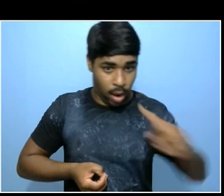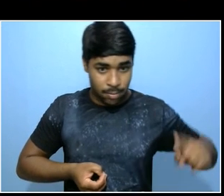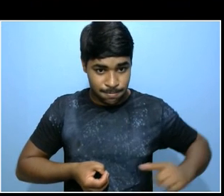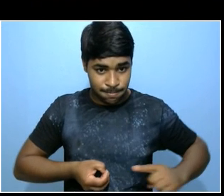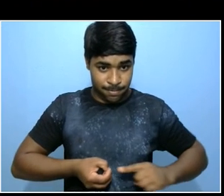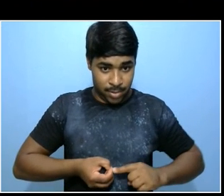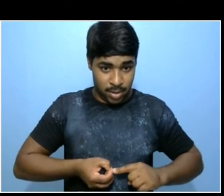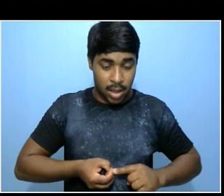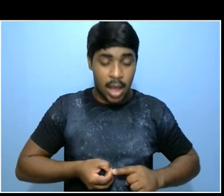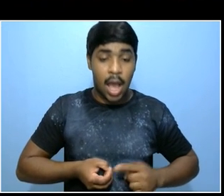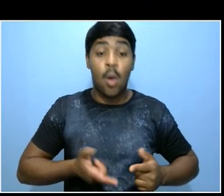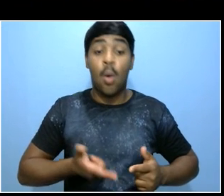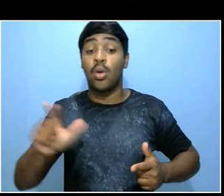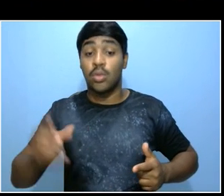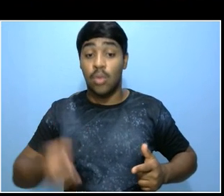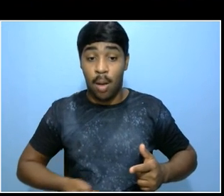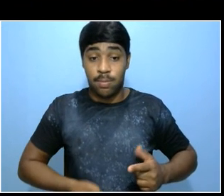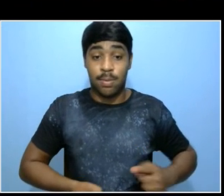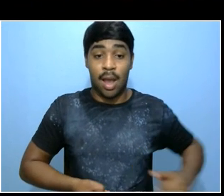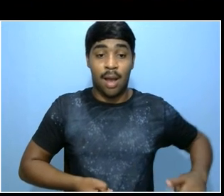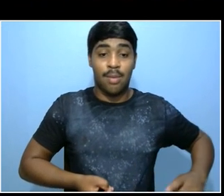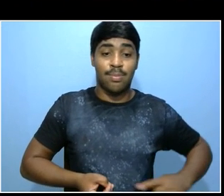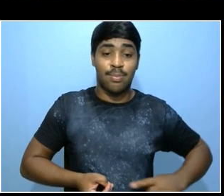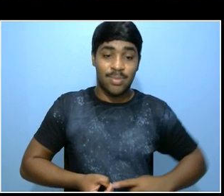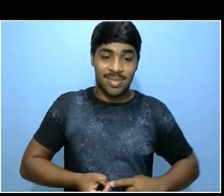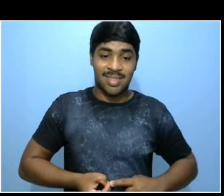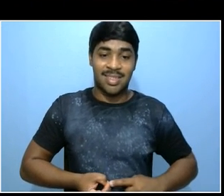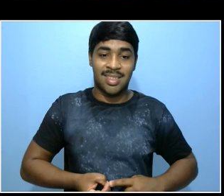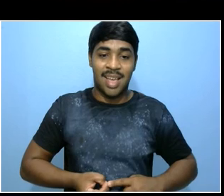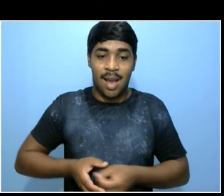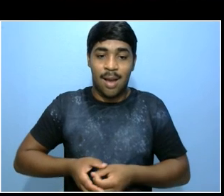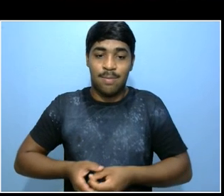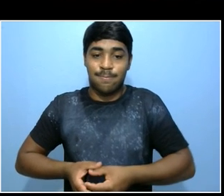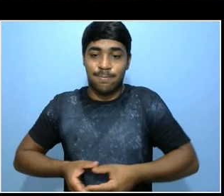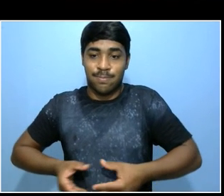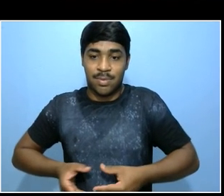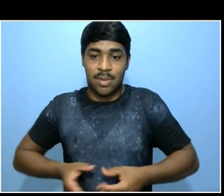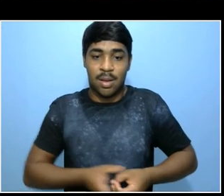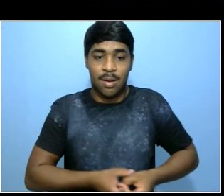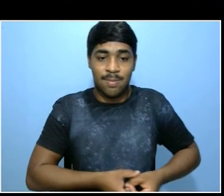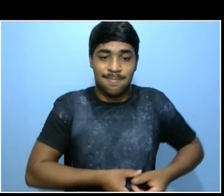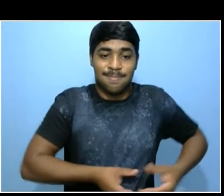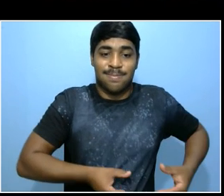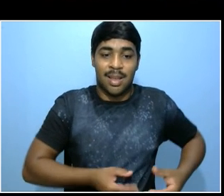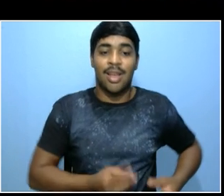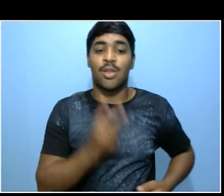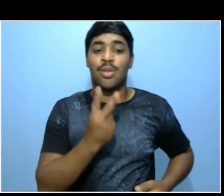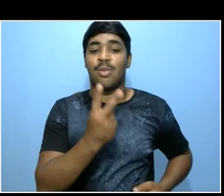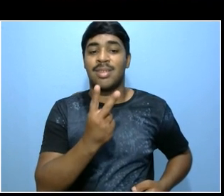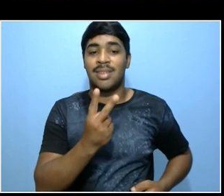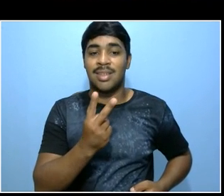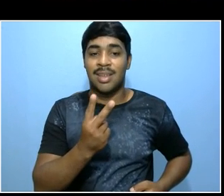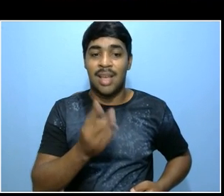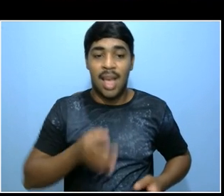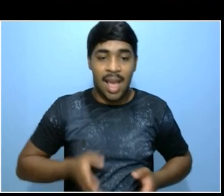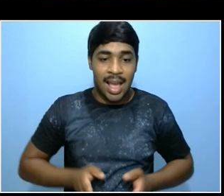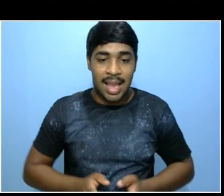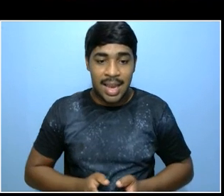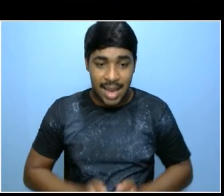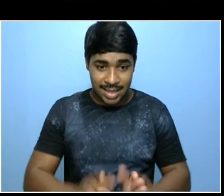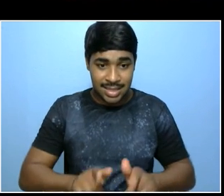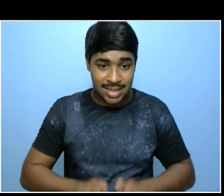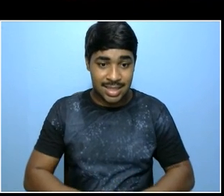diferente. Aí o que vai acontecer? Vai formar duas crianças, né, que são diferentes uma da outra, igual vocês e os irmãos de vocês. Vocês